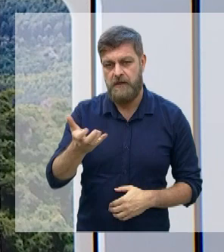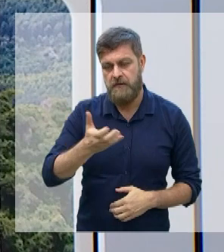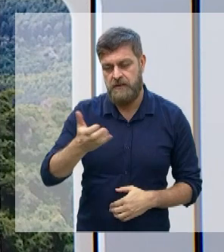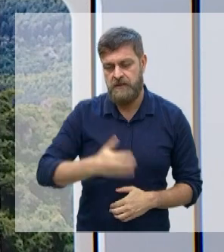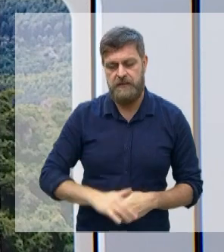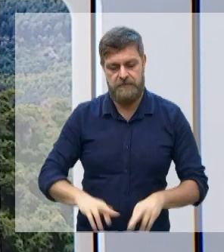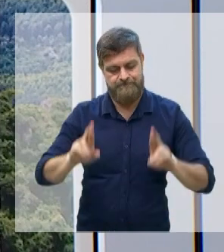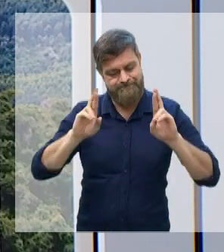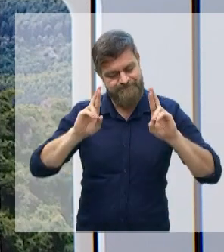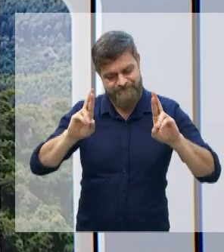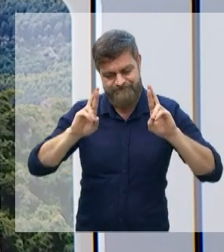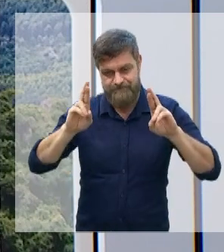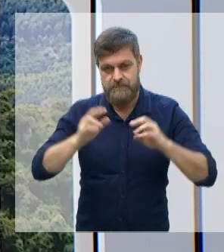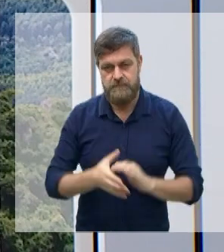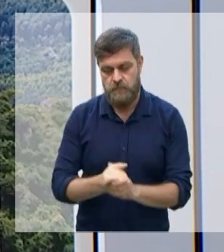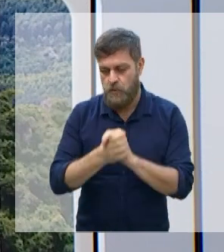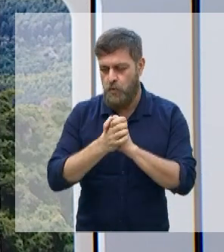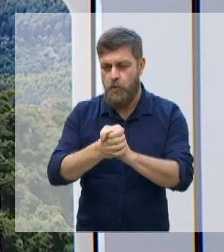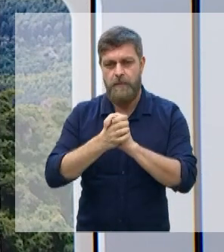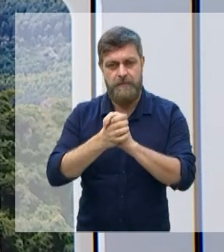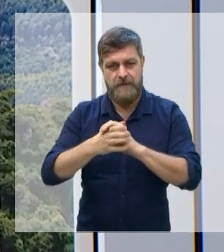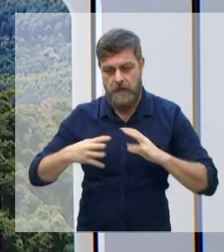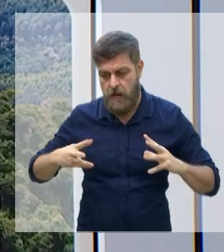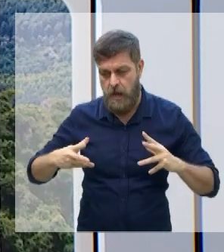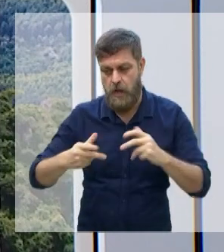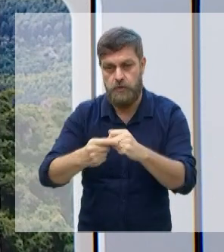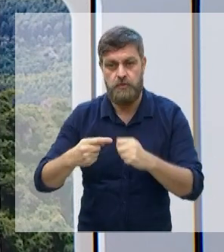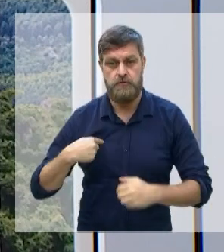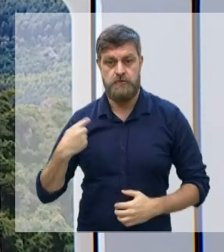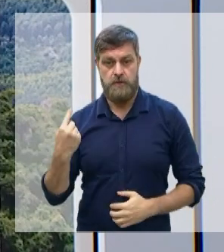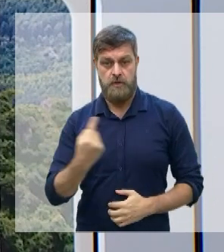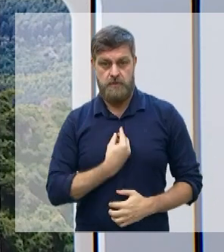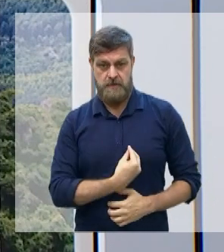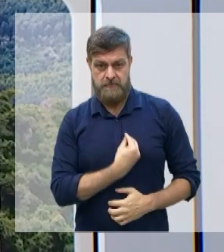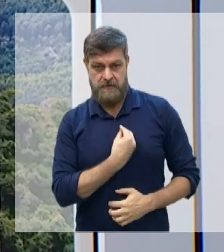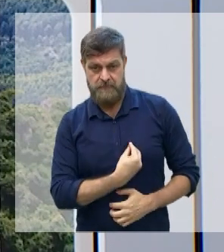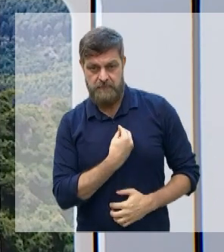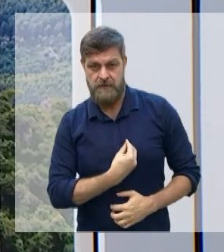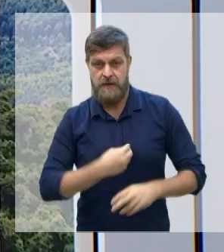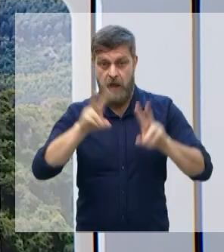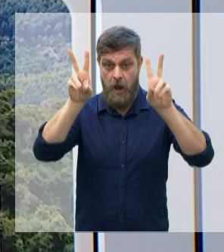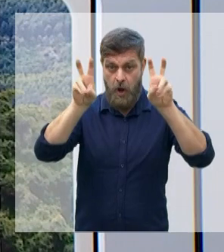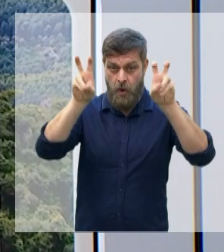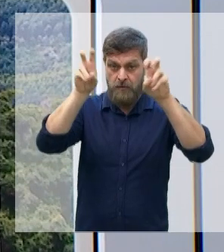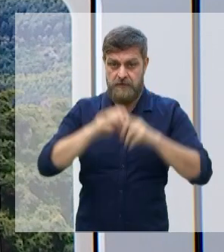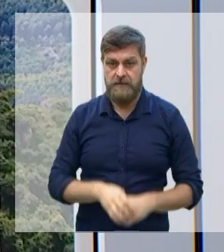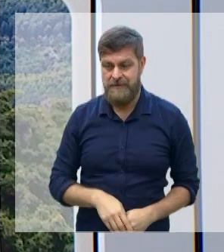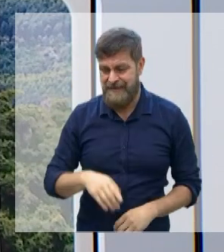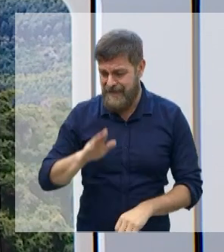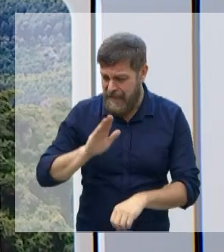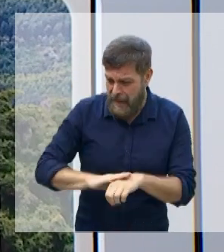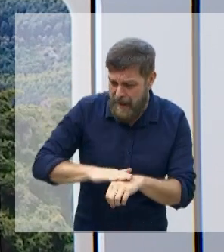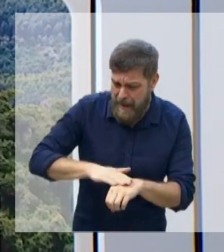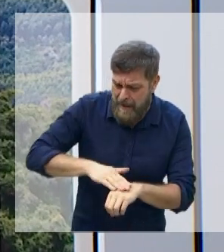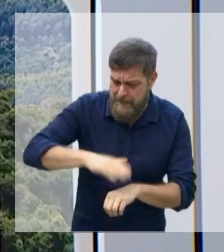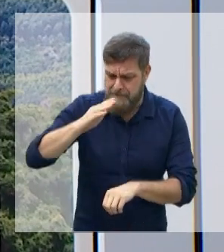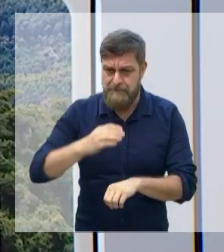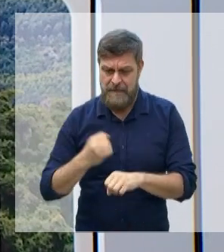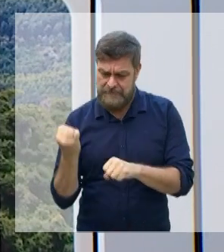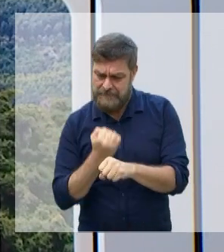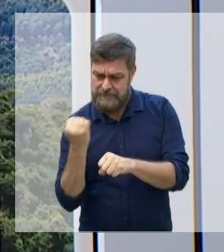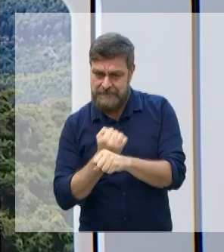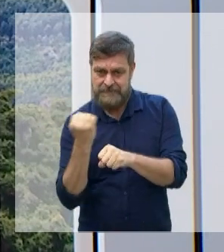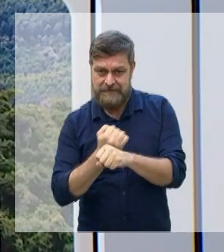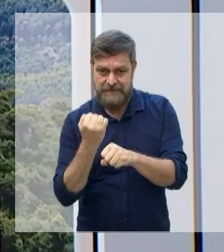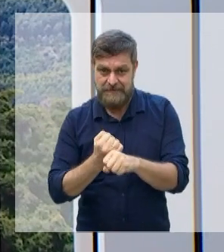desejar assim então a saudação a todos porque nós estamos aqui para falar a respeito desta que é a maior obra de mobilidade urbana